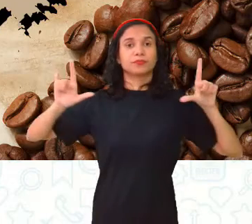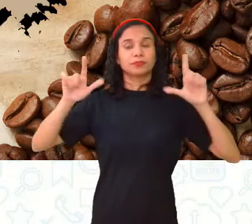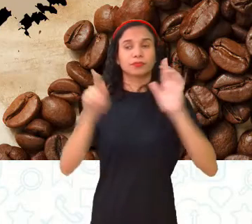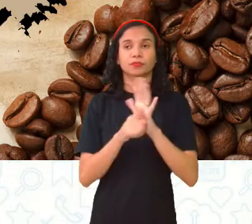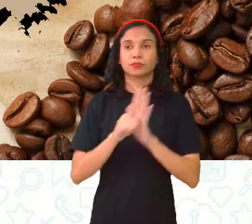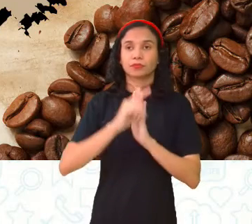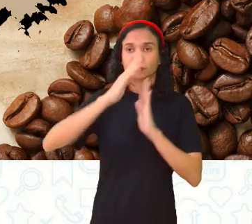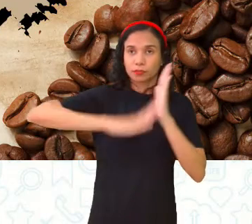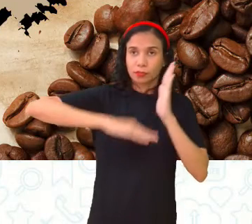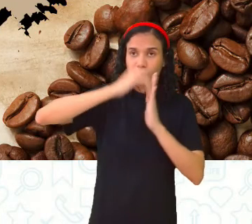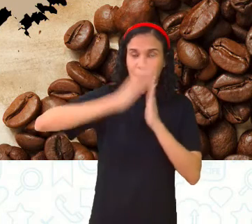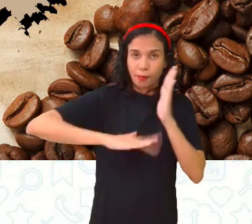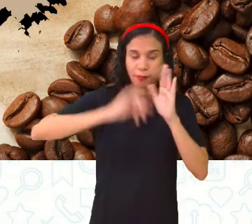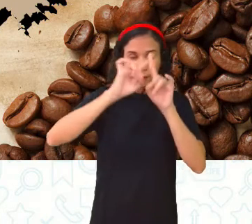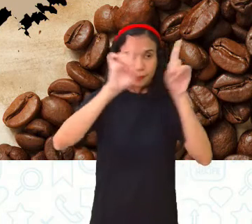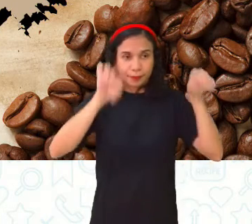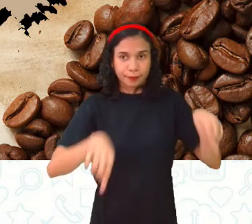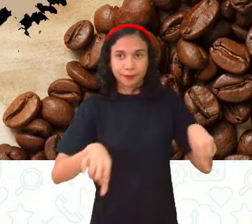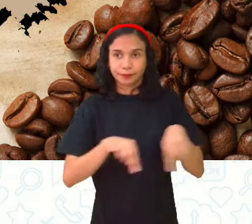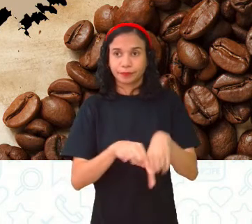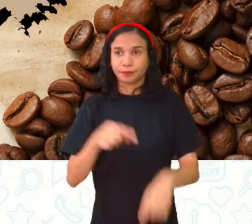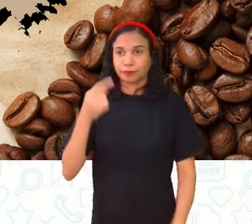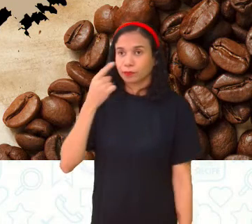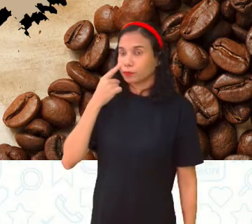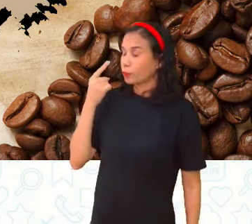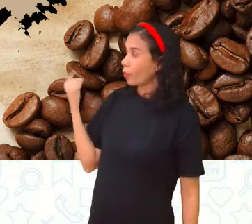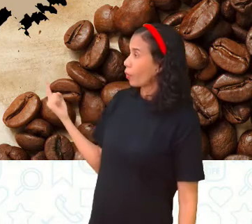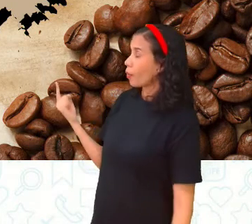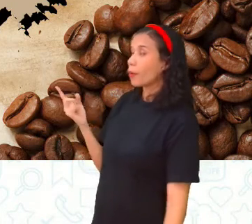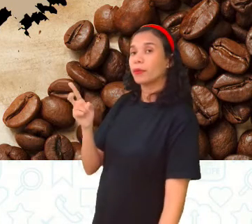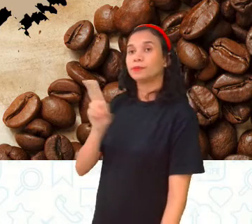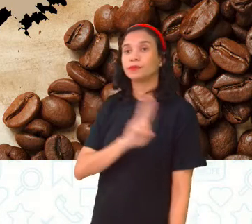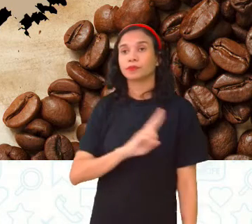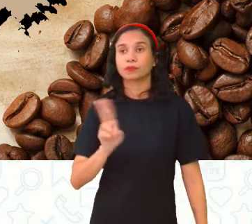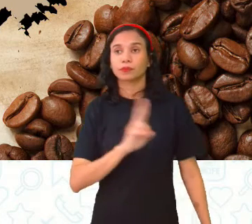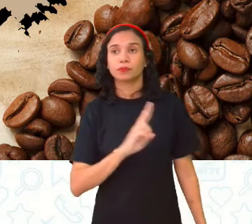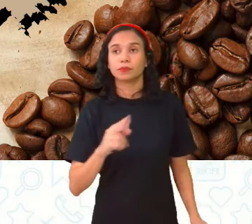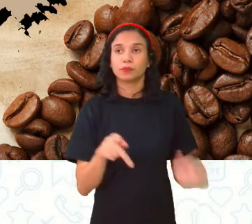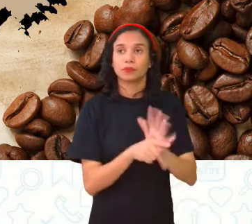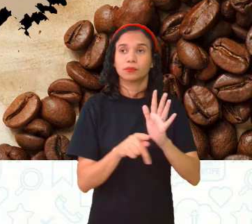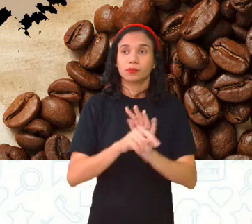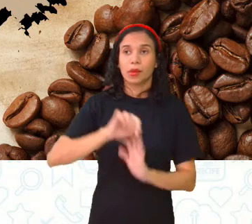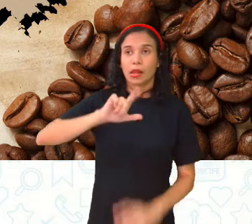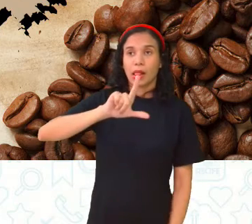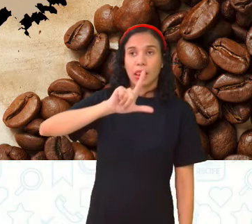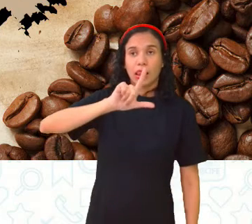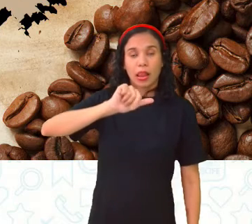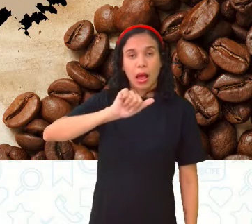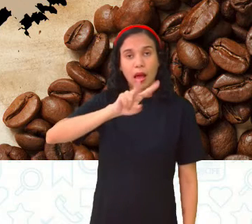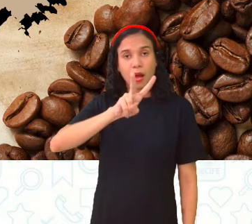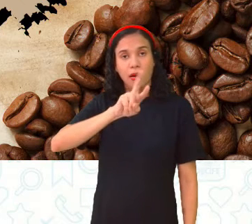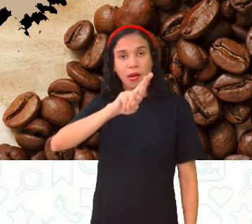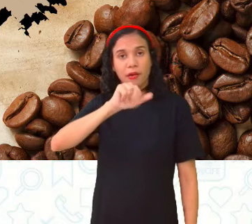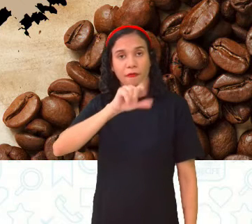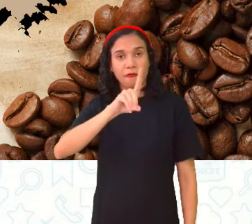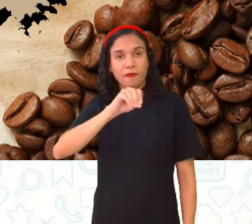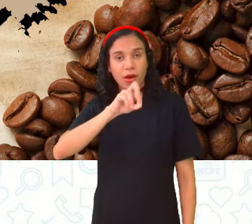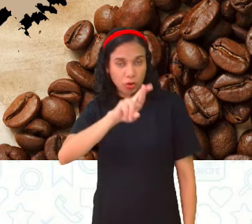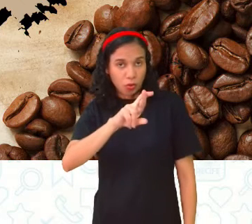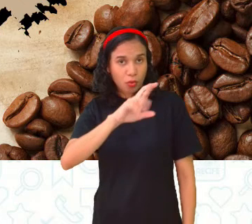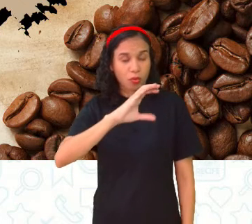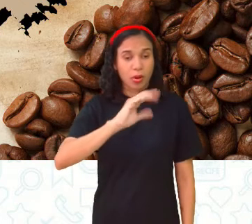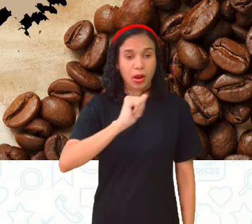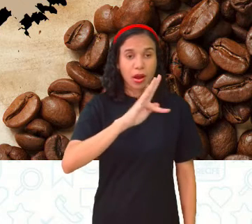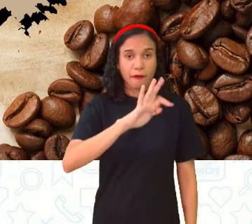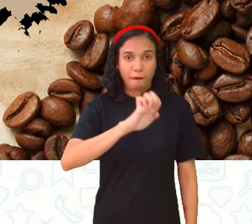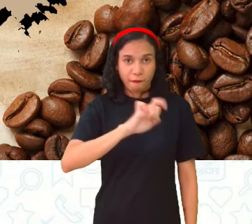essa pintura, né? Que é essa pintura chamada de Um Lavrador de Café. Ela é uma pintura aí já do século XX, né,